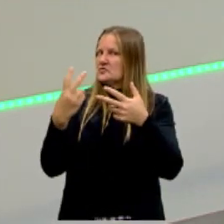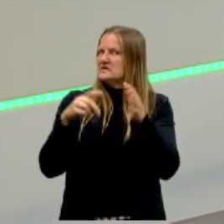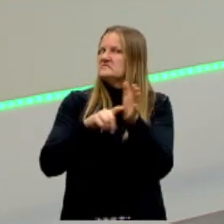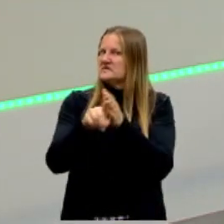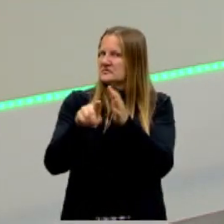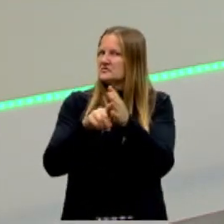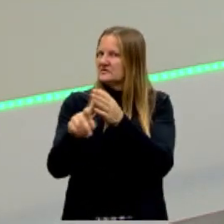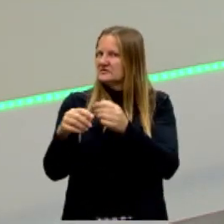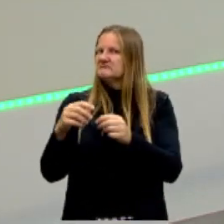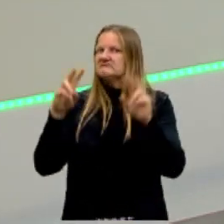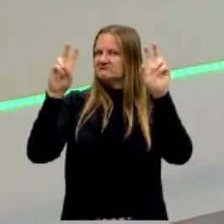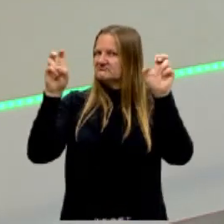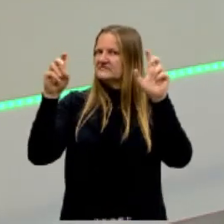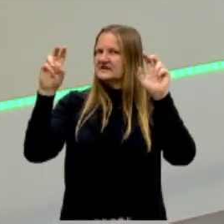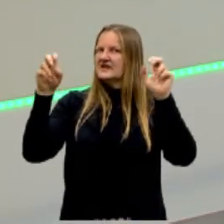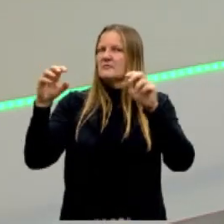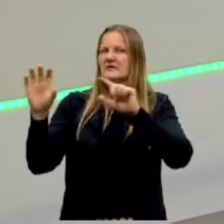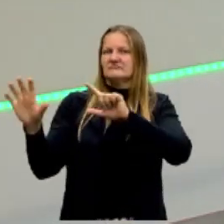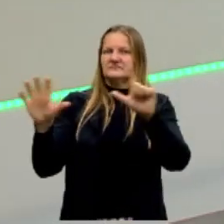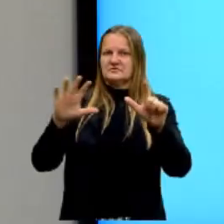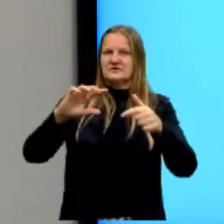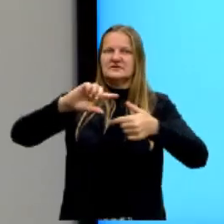certo bom